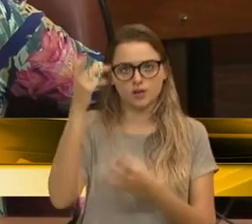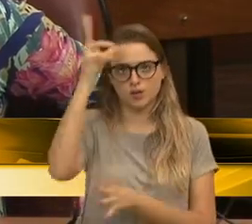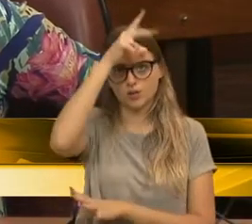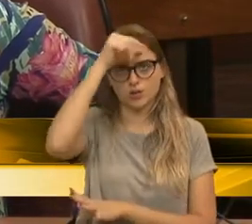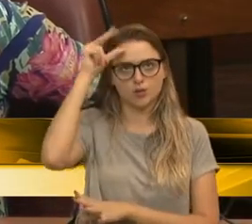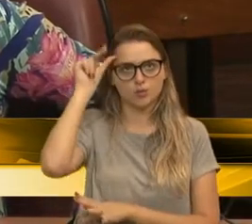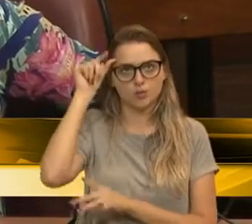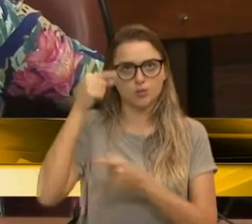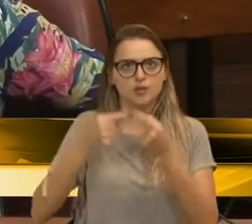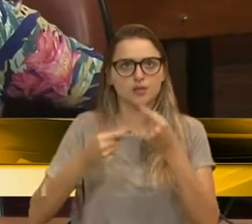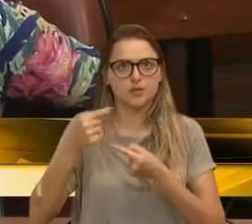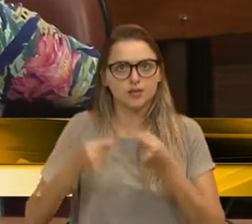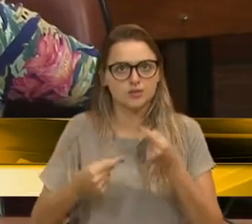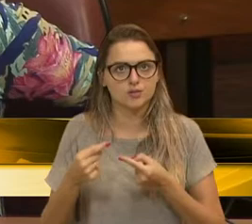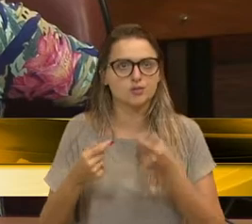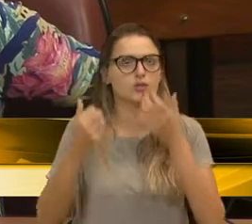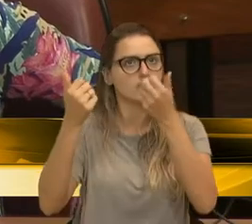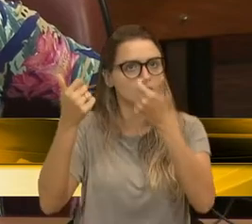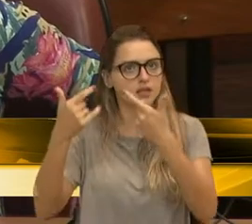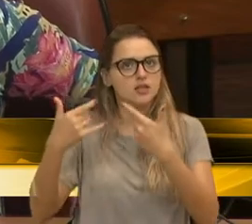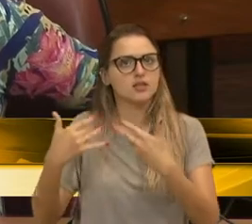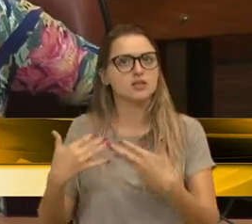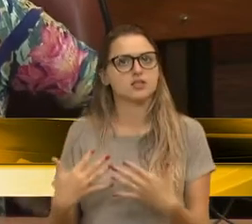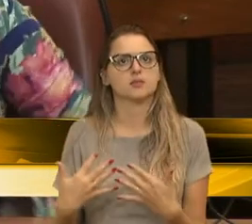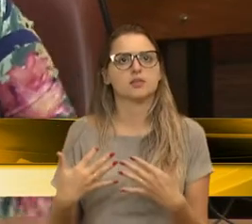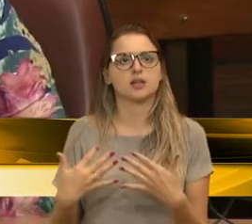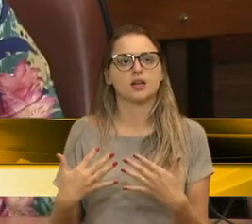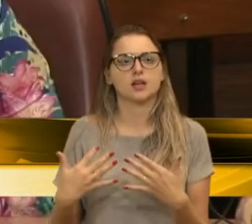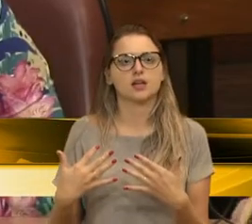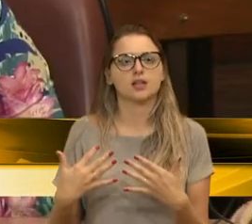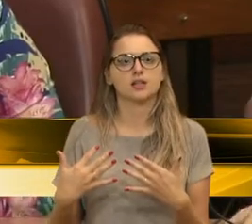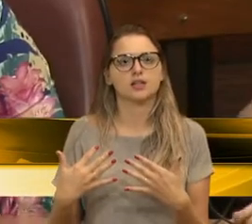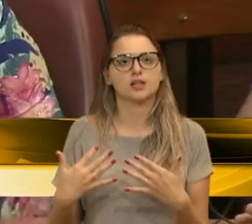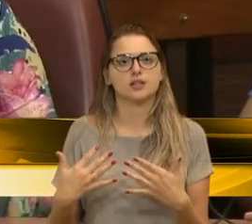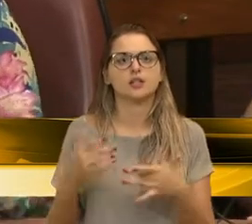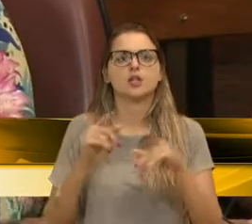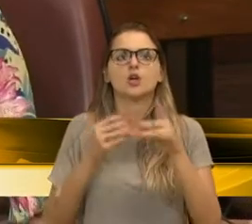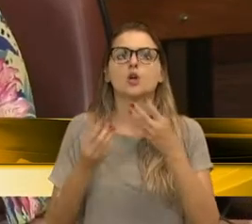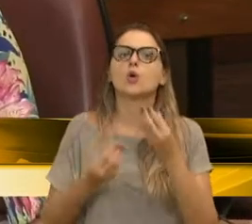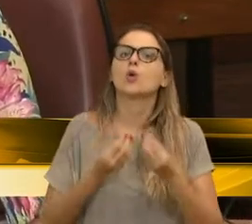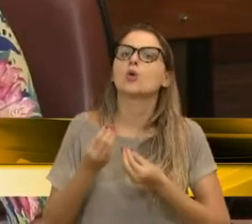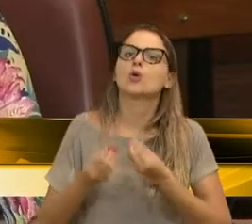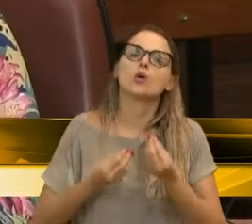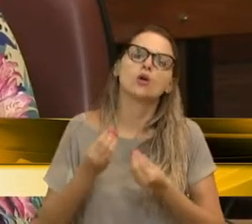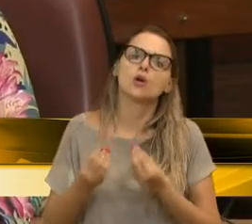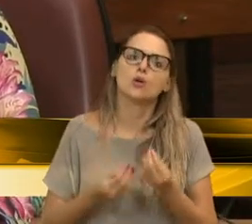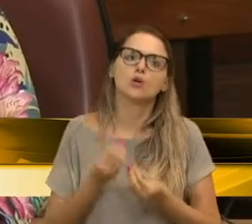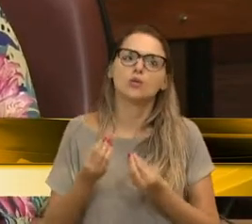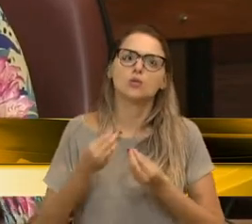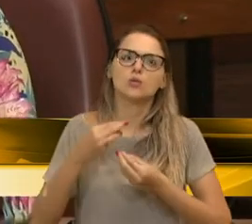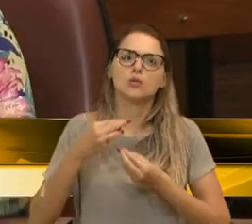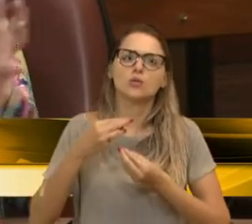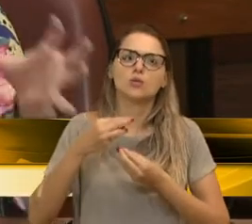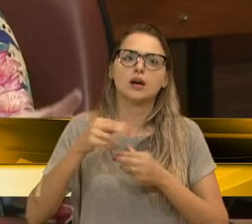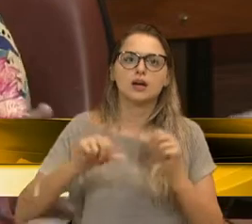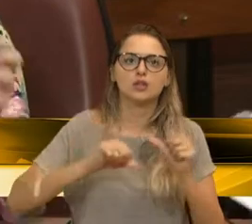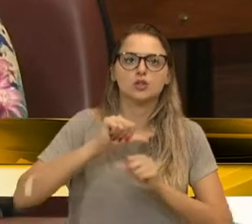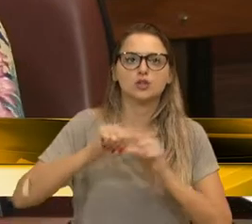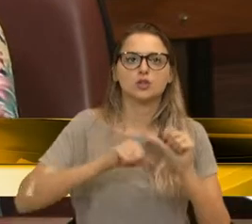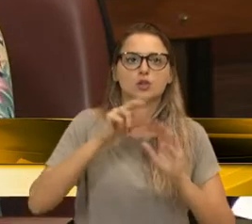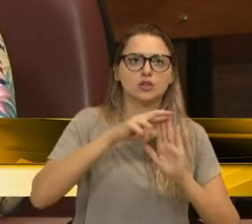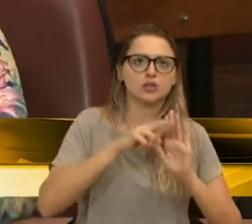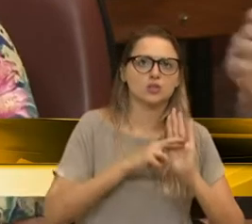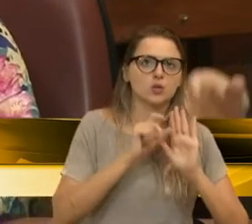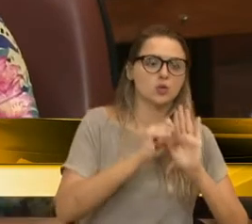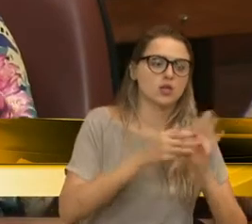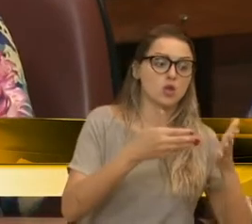para debater, para esclarecer as pessoas sobre como será, né, a reforma da Previdência, como é hoje, quais